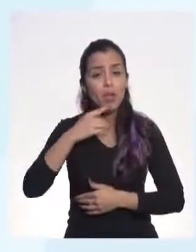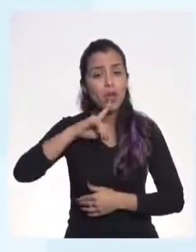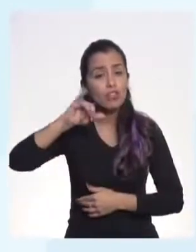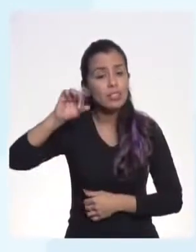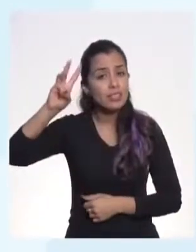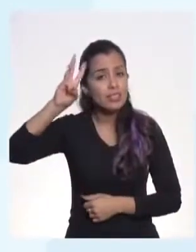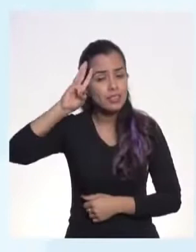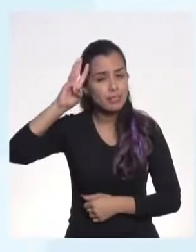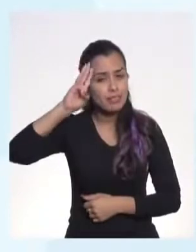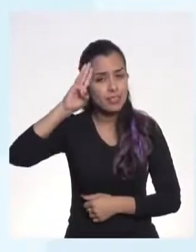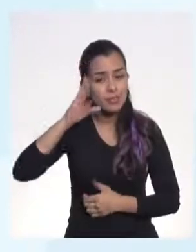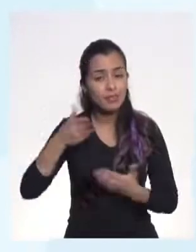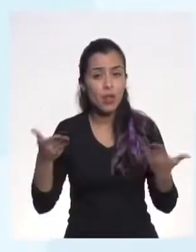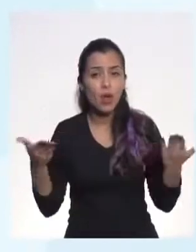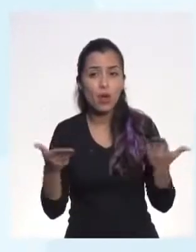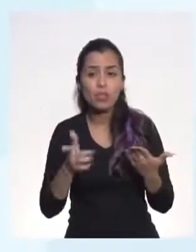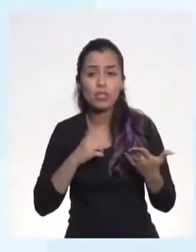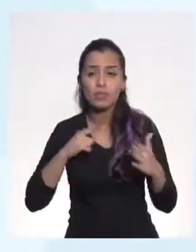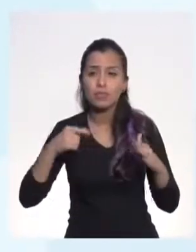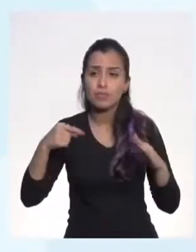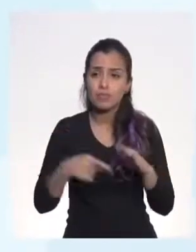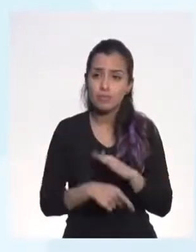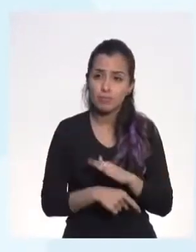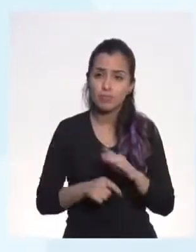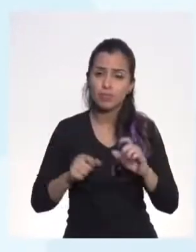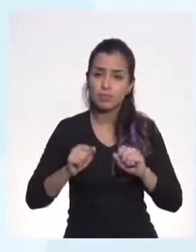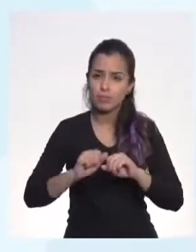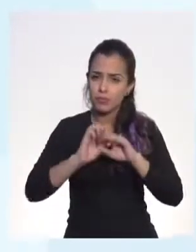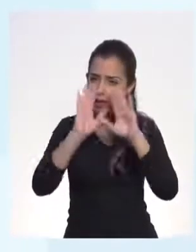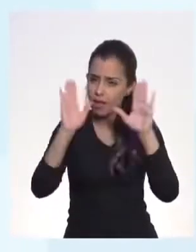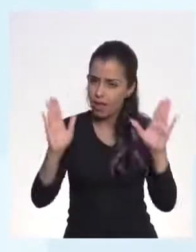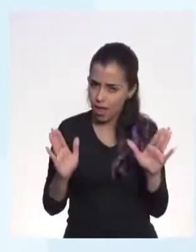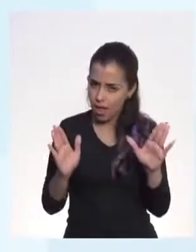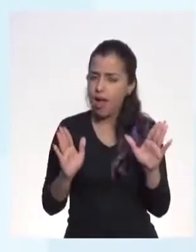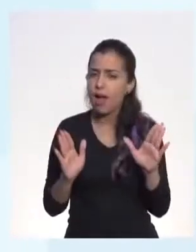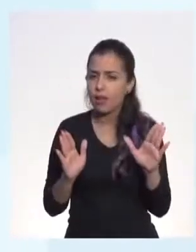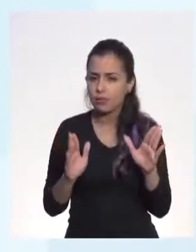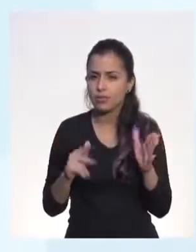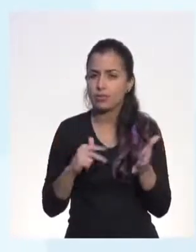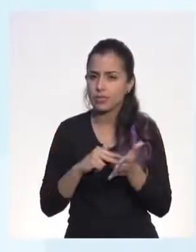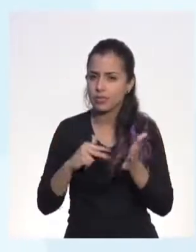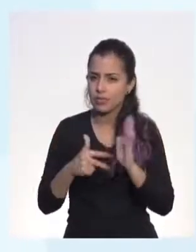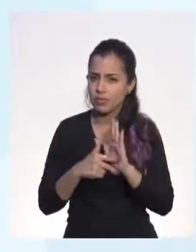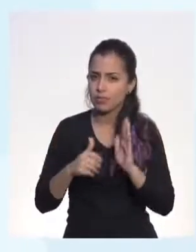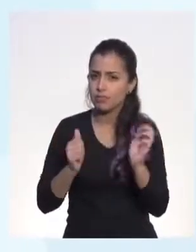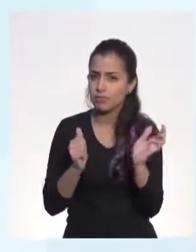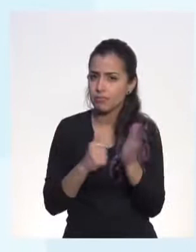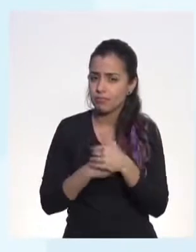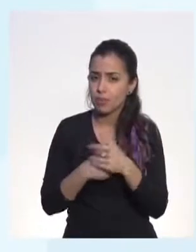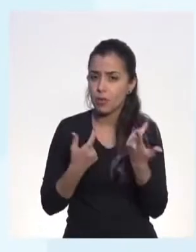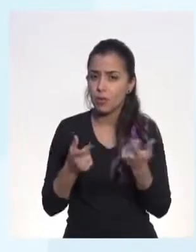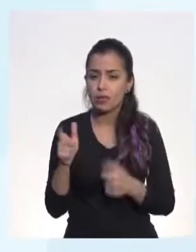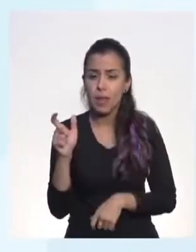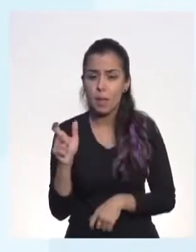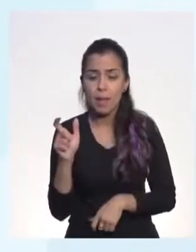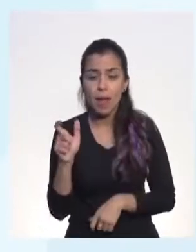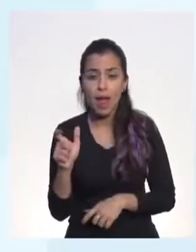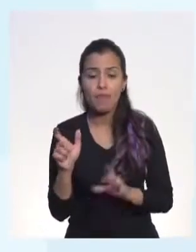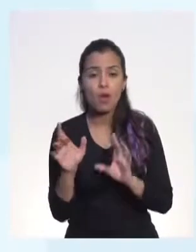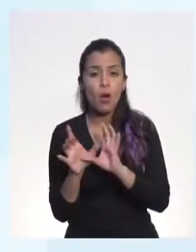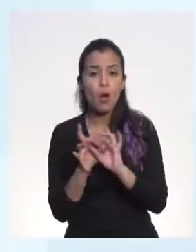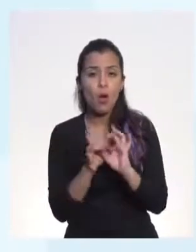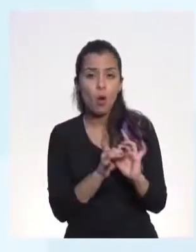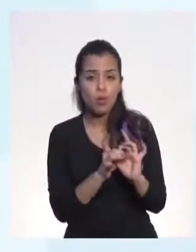nós aprofundamos os estudos de conotação e denotação de Ficou bem claro né Dani sentido figurado é quando a gente é uma palavra de seu contexto